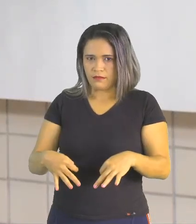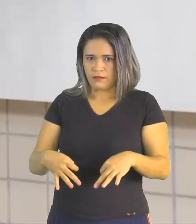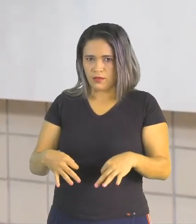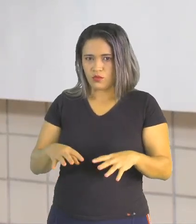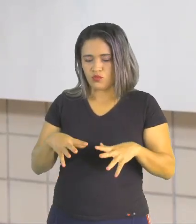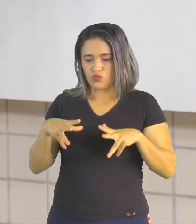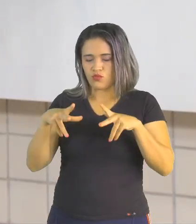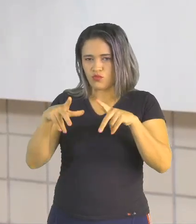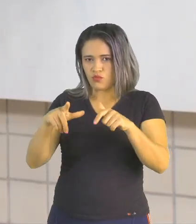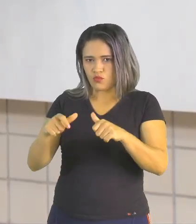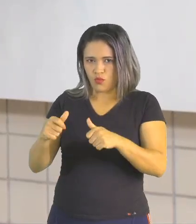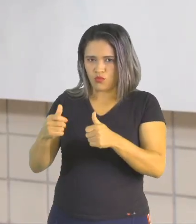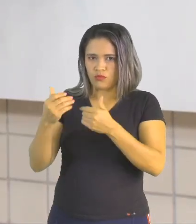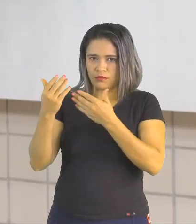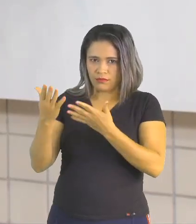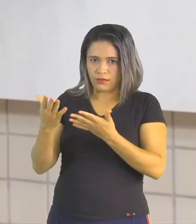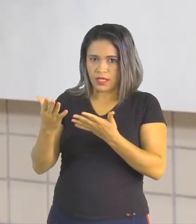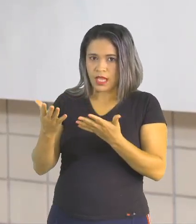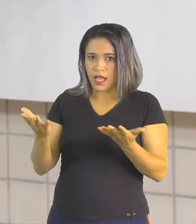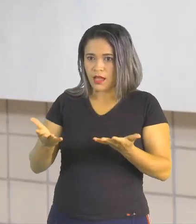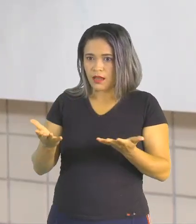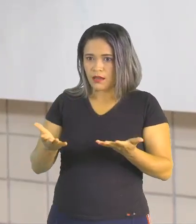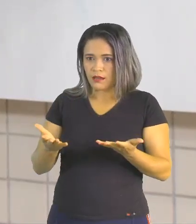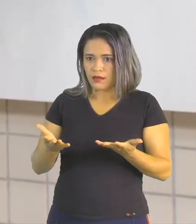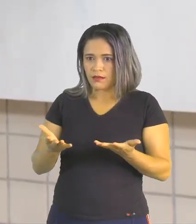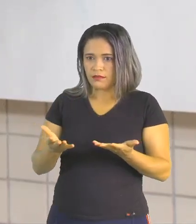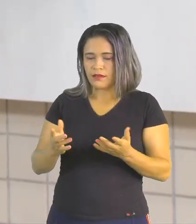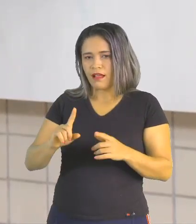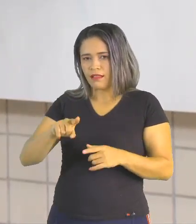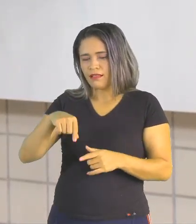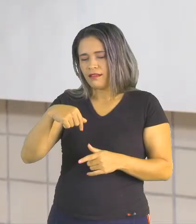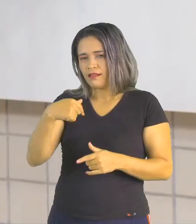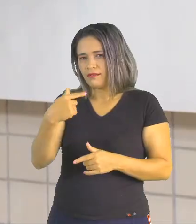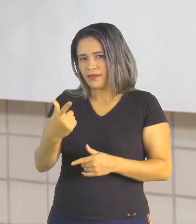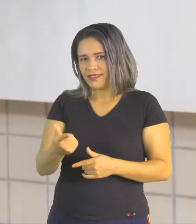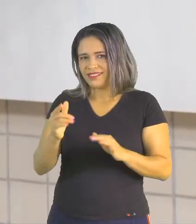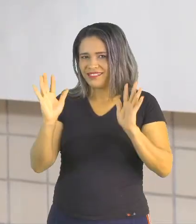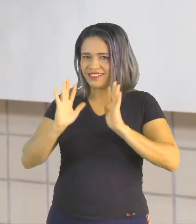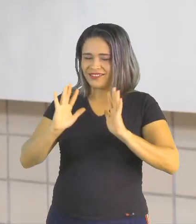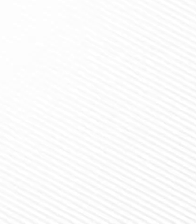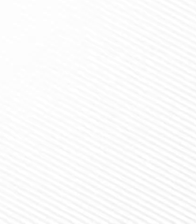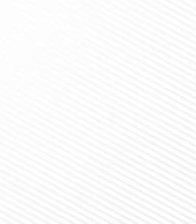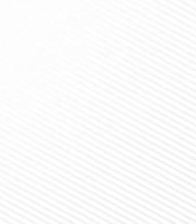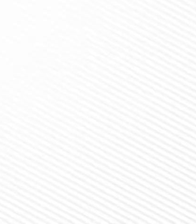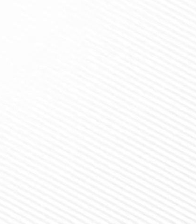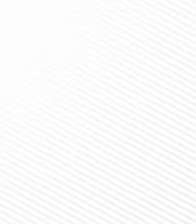essas questões e em breve eu vejo vocês. Até mais, tchau!